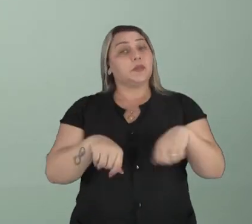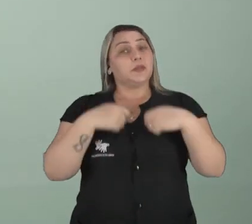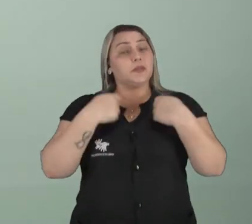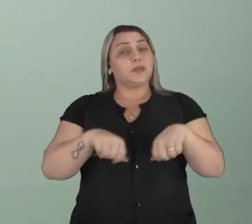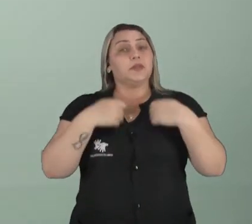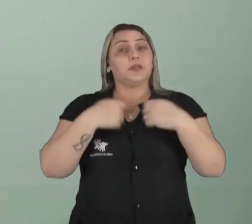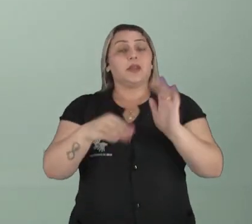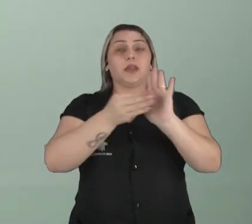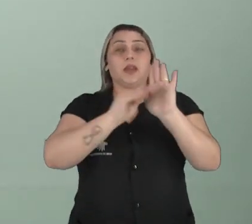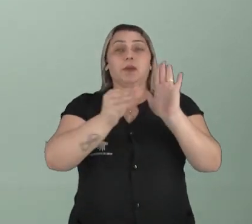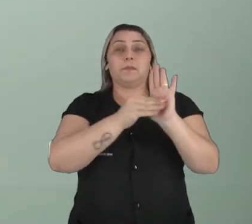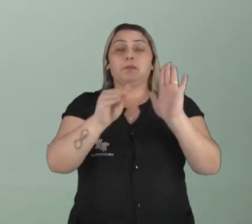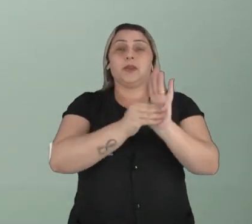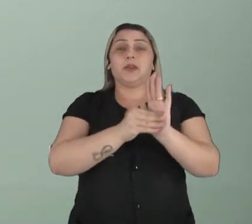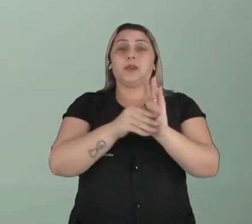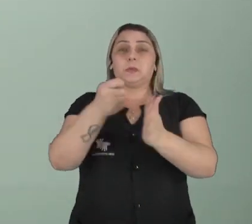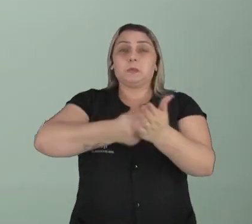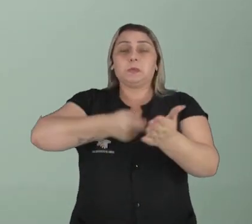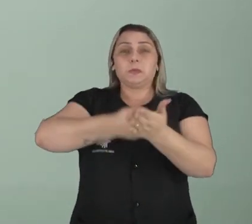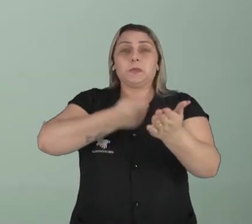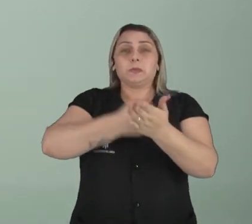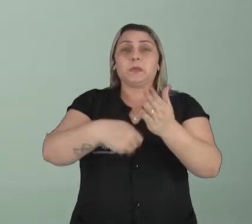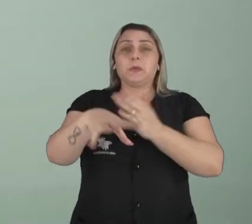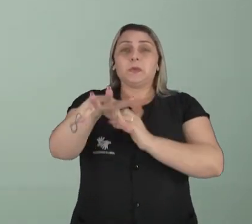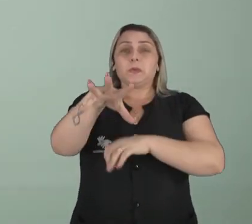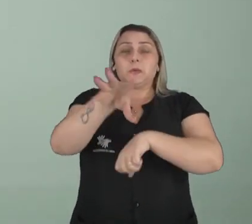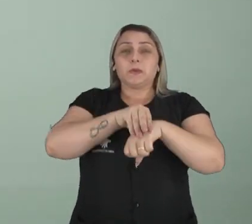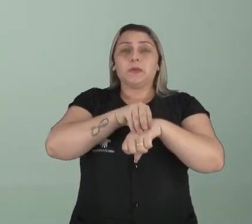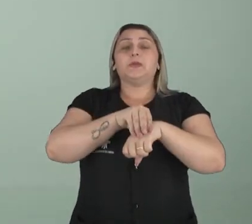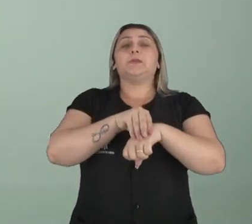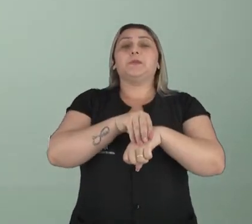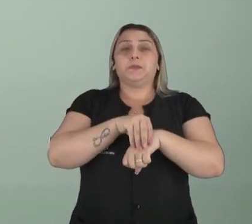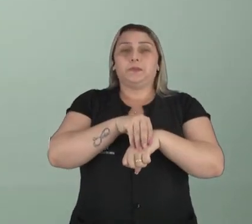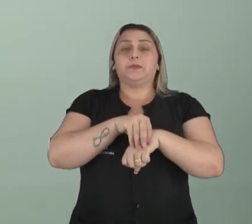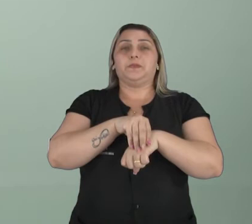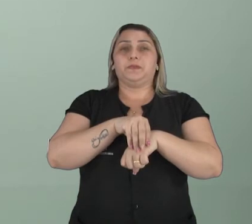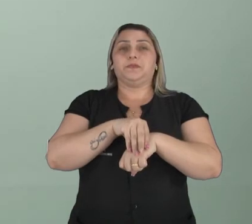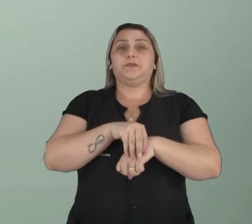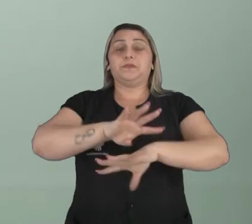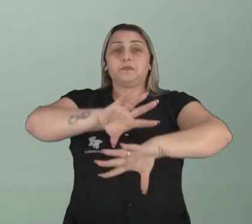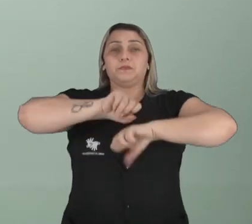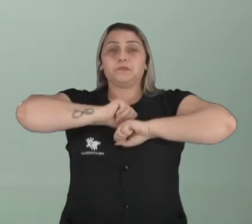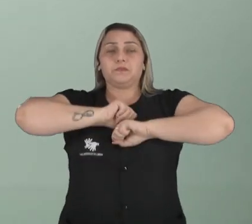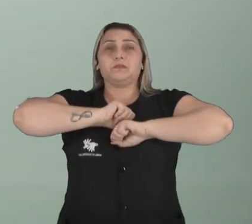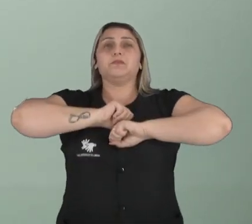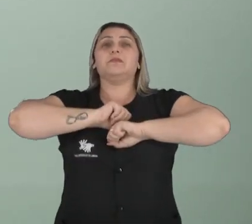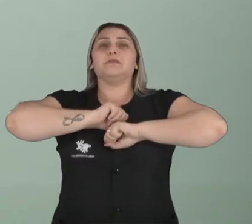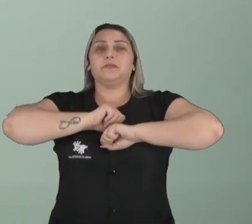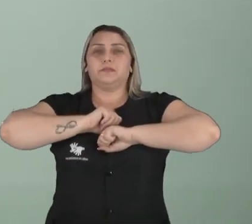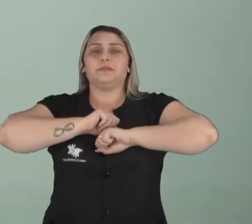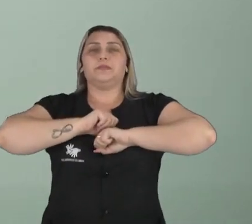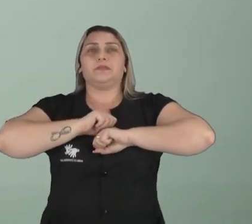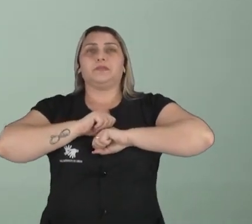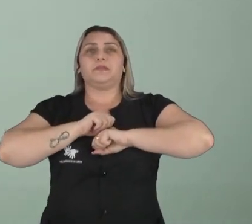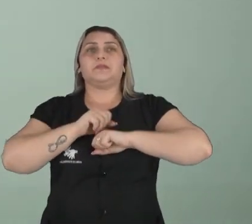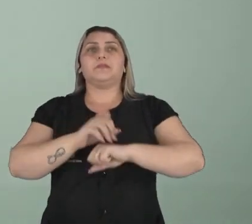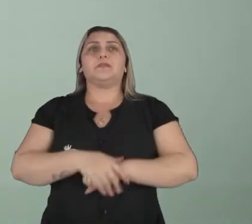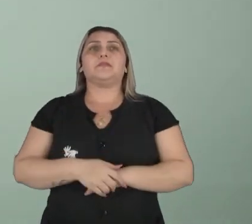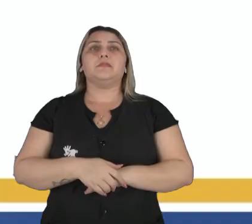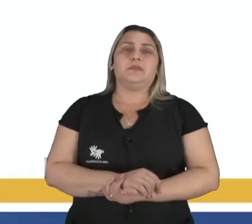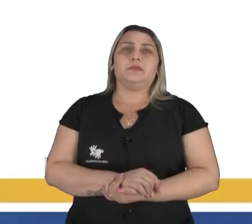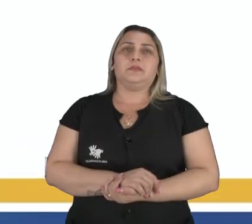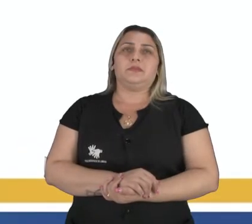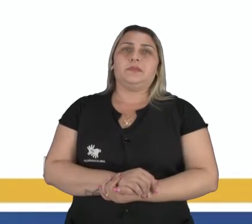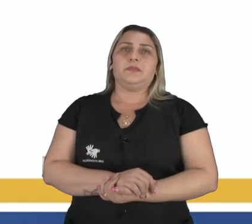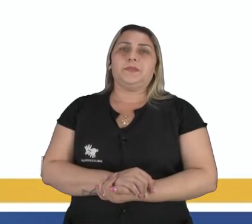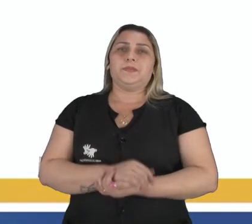que ele a mídia impõe e que ele absorve para que ele seja aceito isso também causa muitos outros transtornos vamos